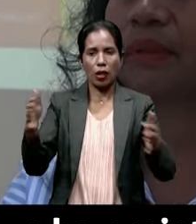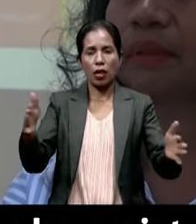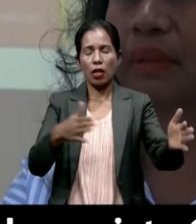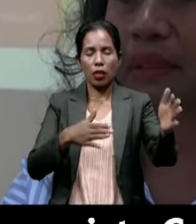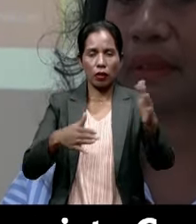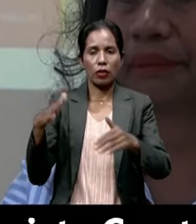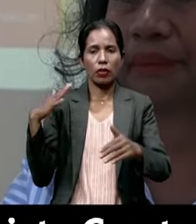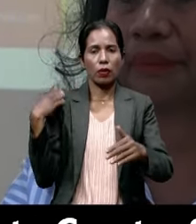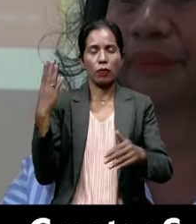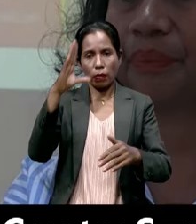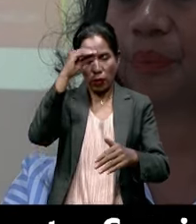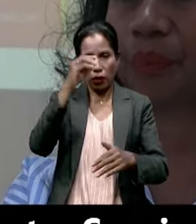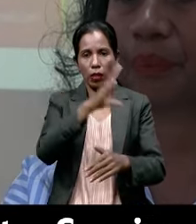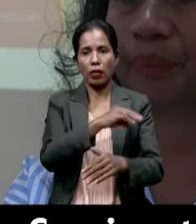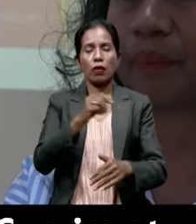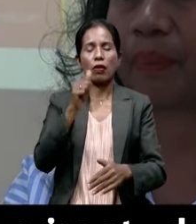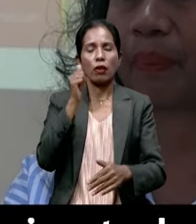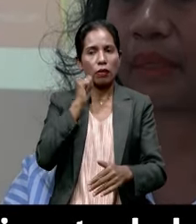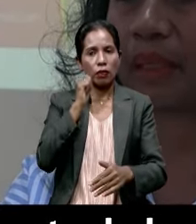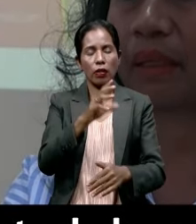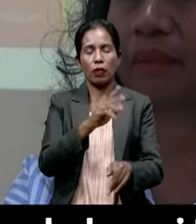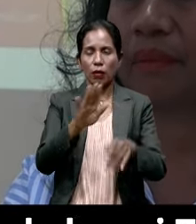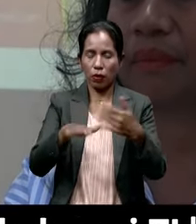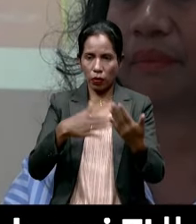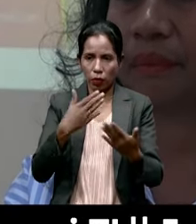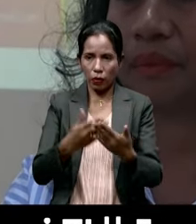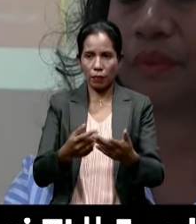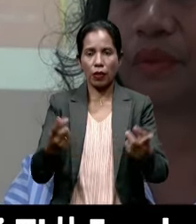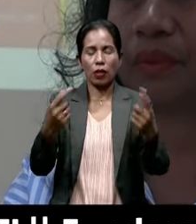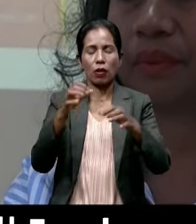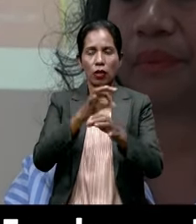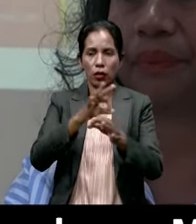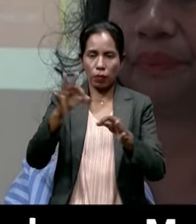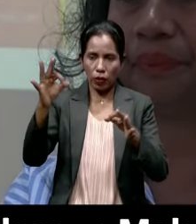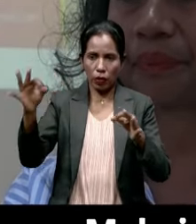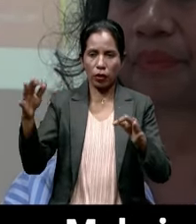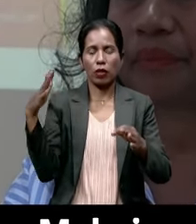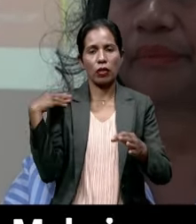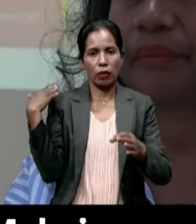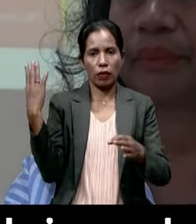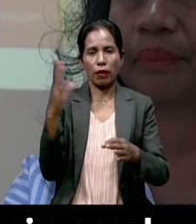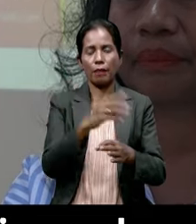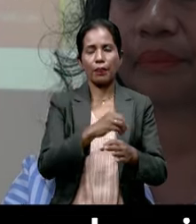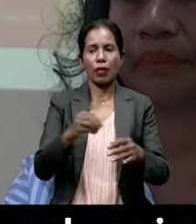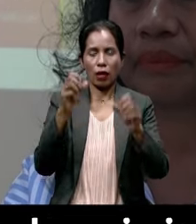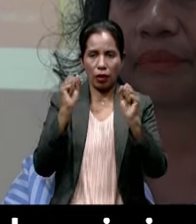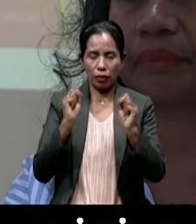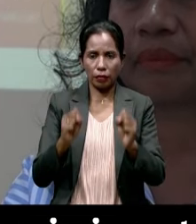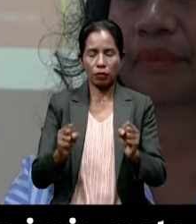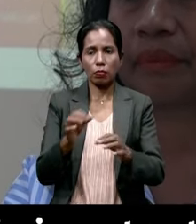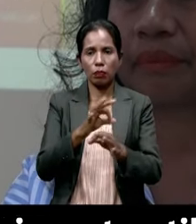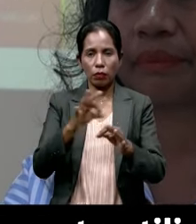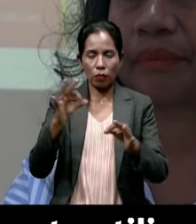jovem marino feto. Nomos cabana in sira nebe mai ho espiritu joven, nebe ma ho